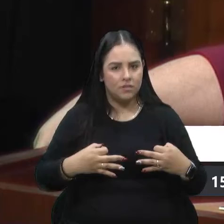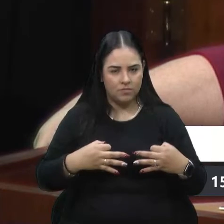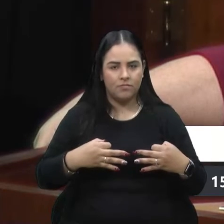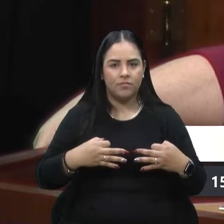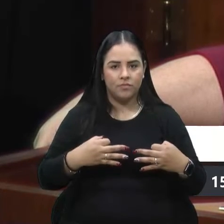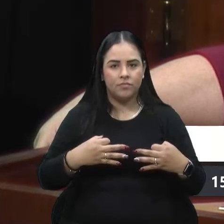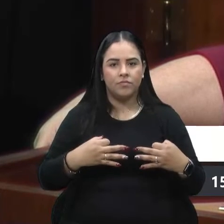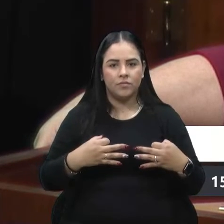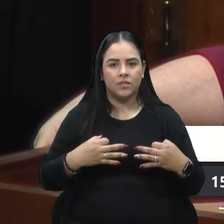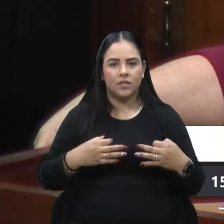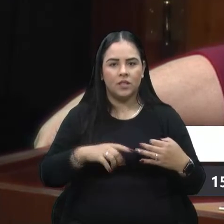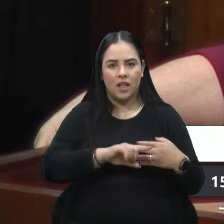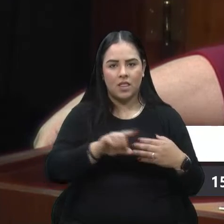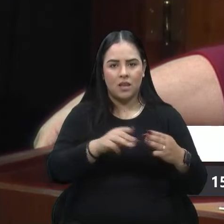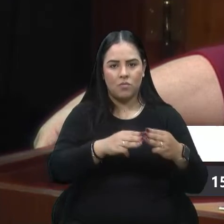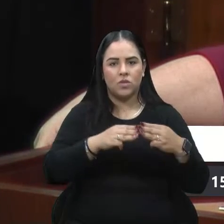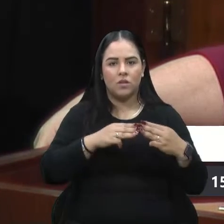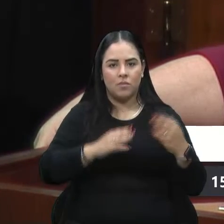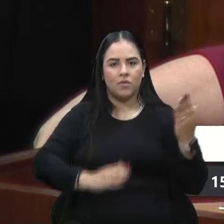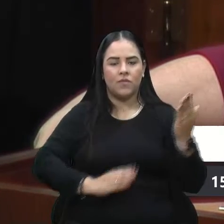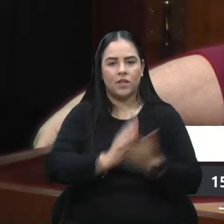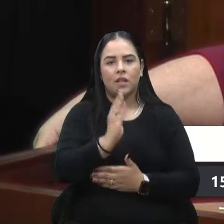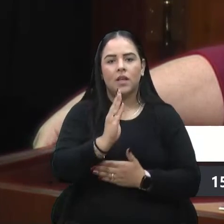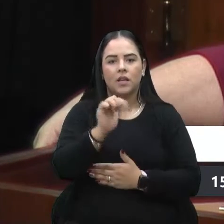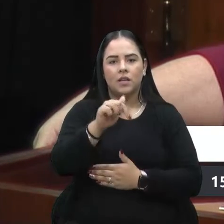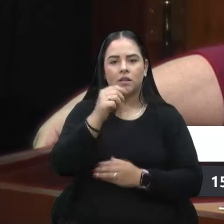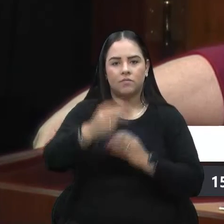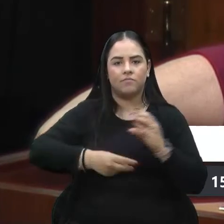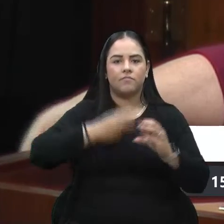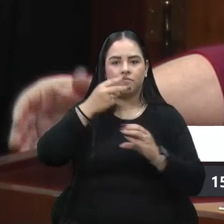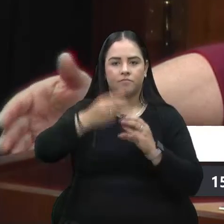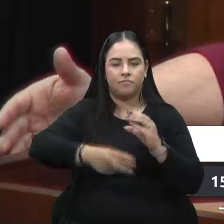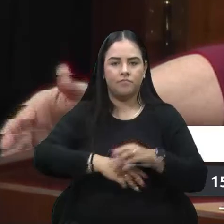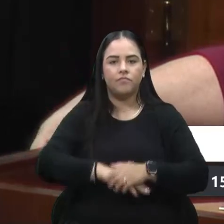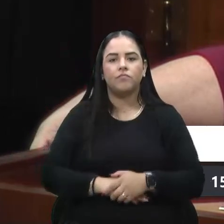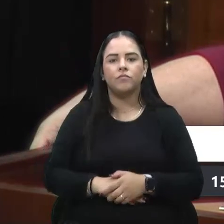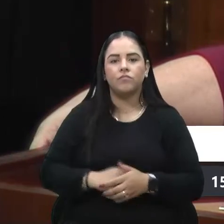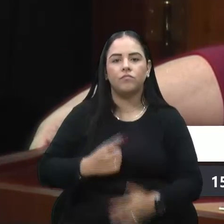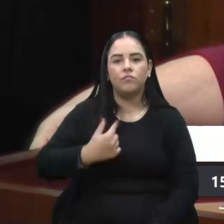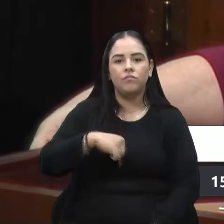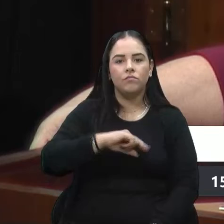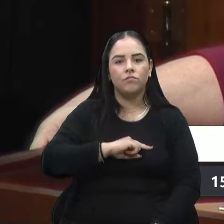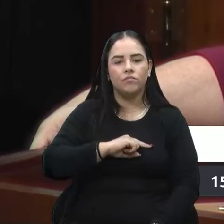esta moção vai ser aprovada aqui nesta Câmara e que nós